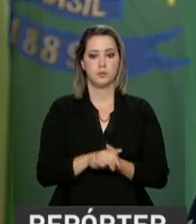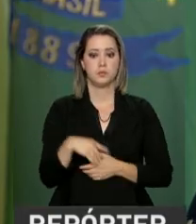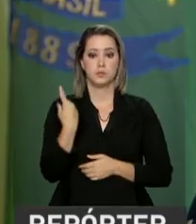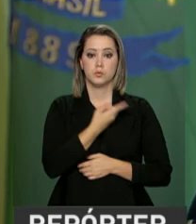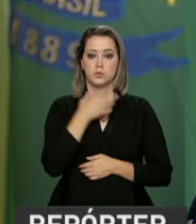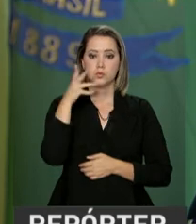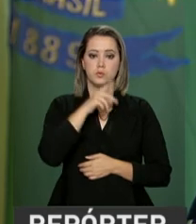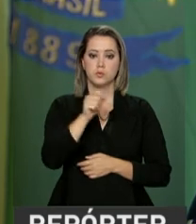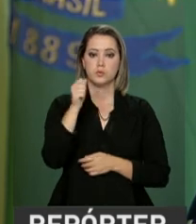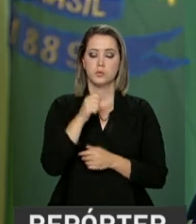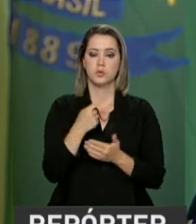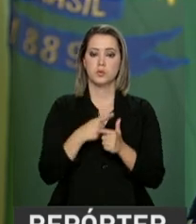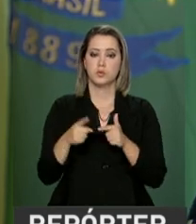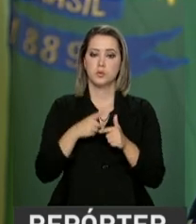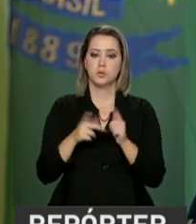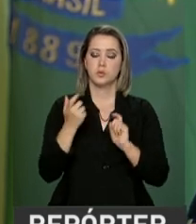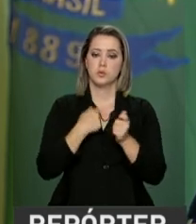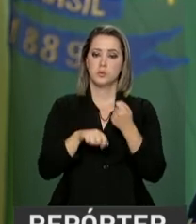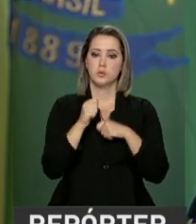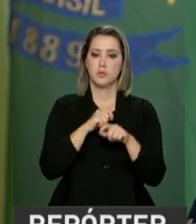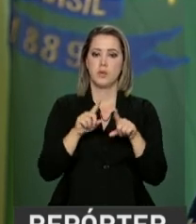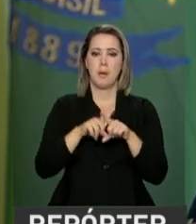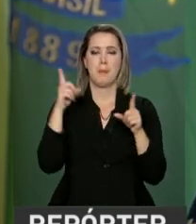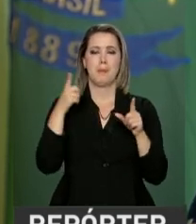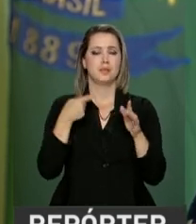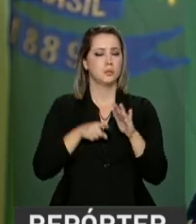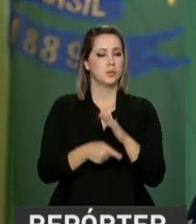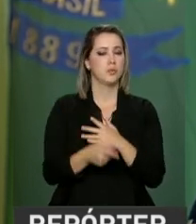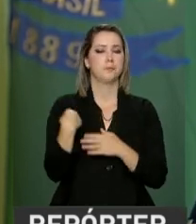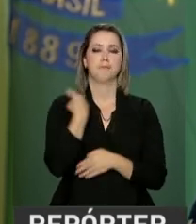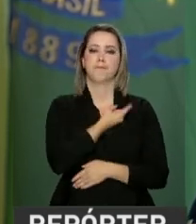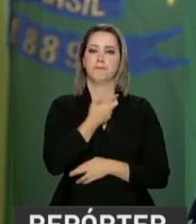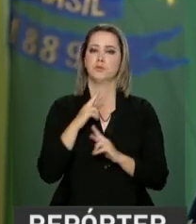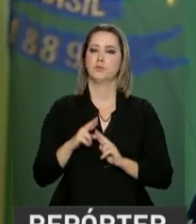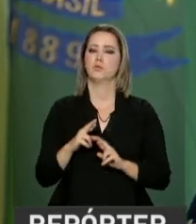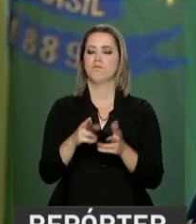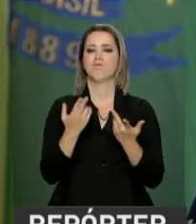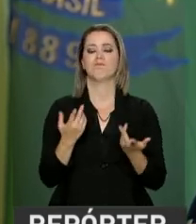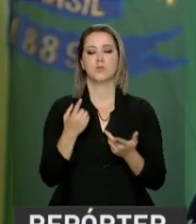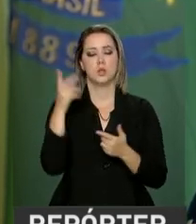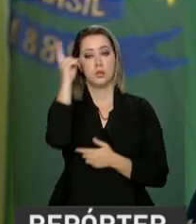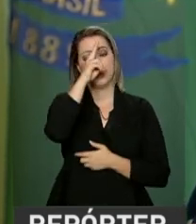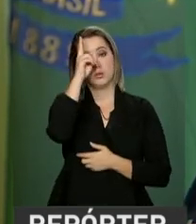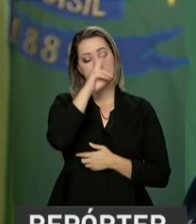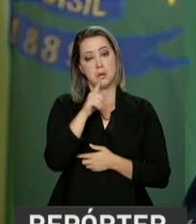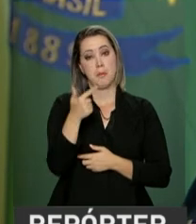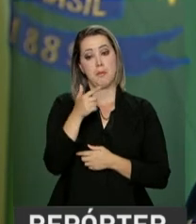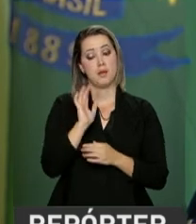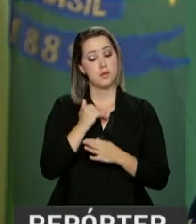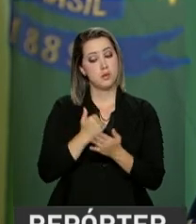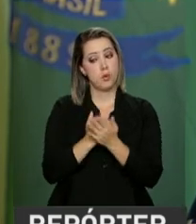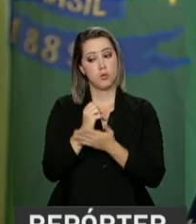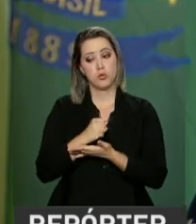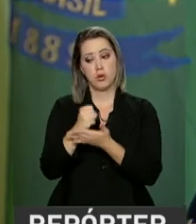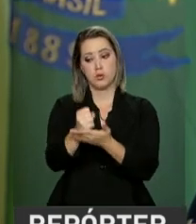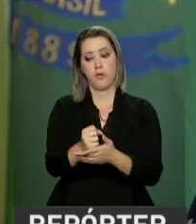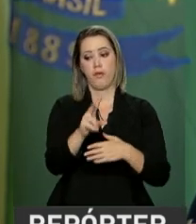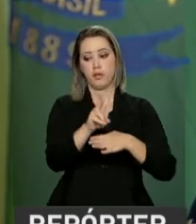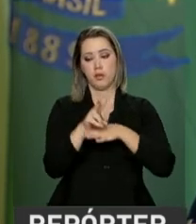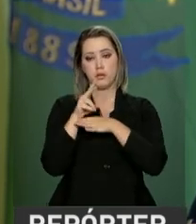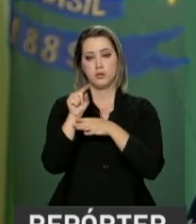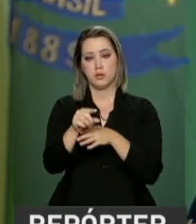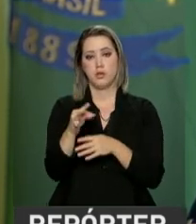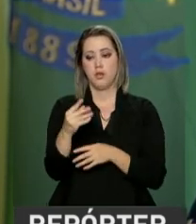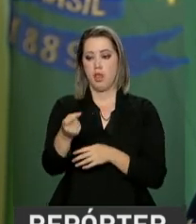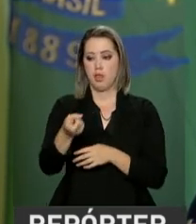crise econômica mais grave da nossa história, sem mexer no volume do crédito ou nas taxas